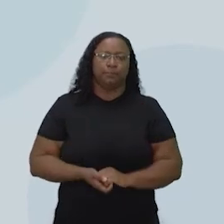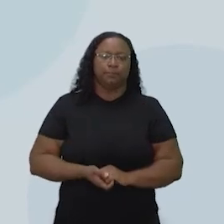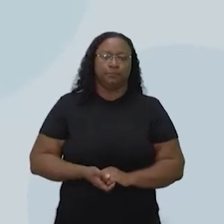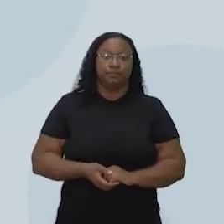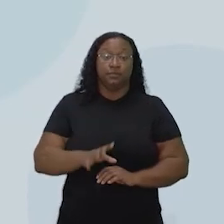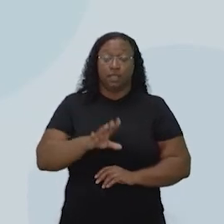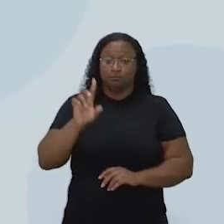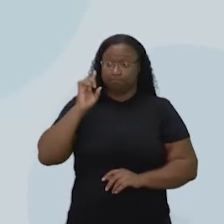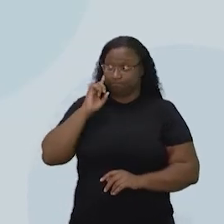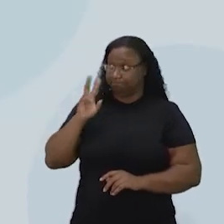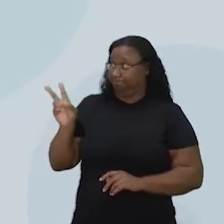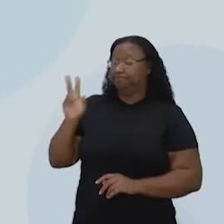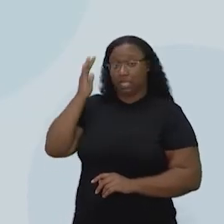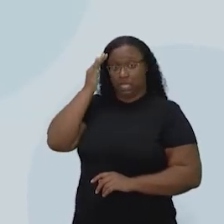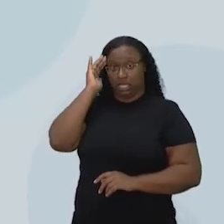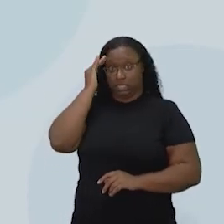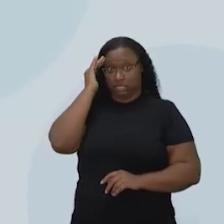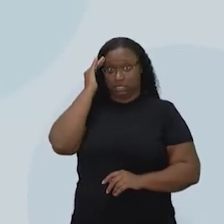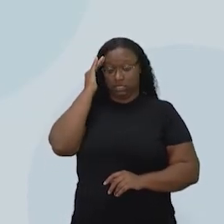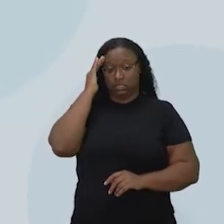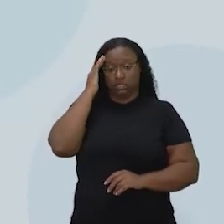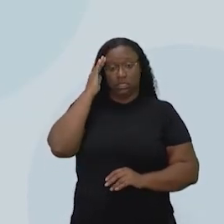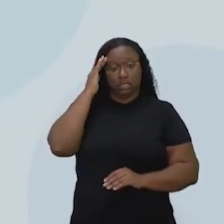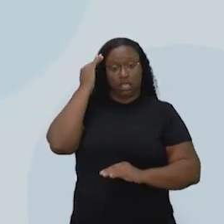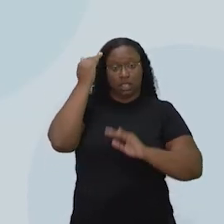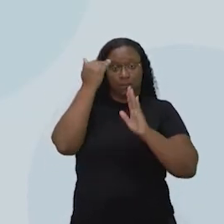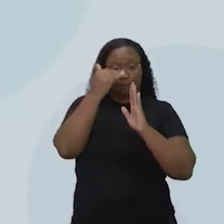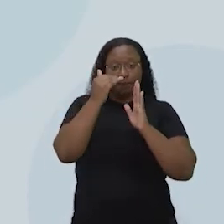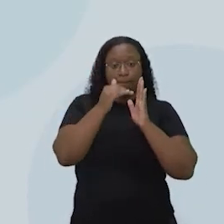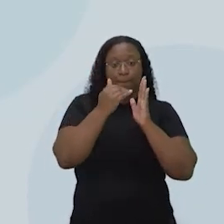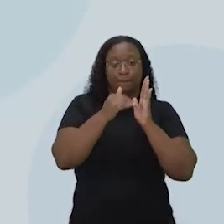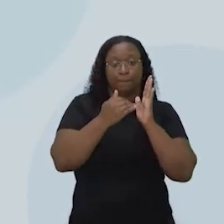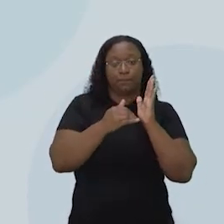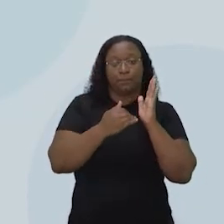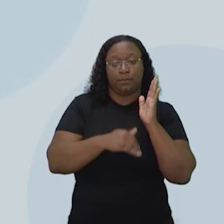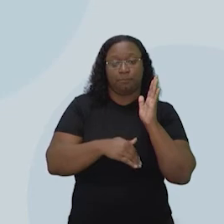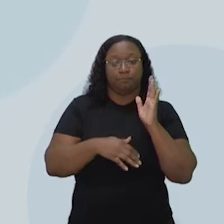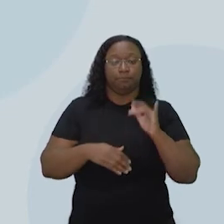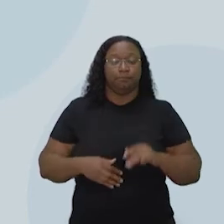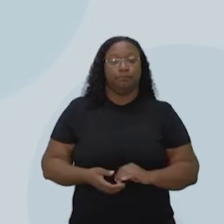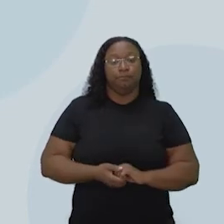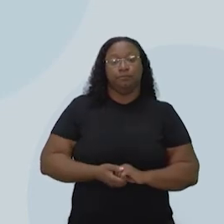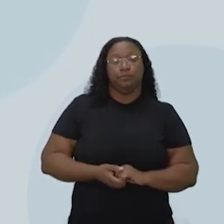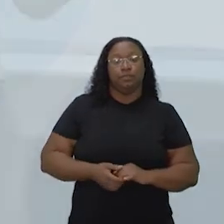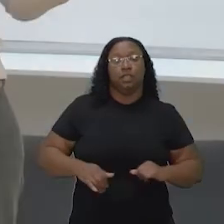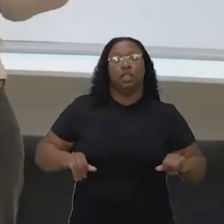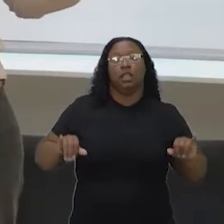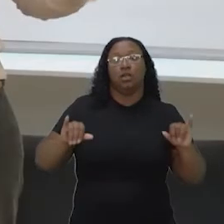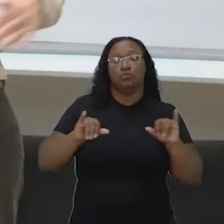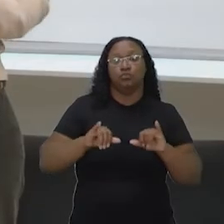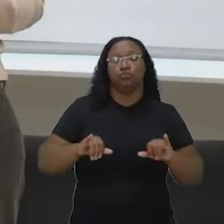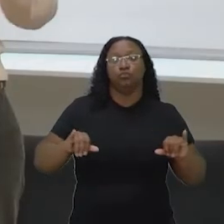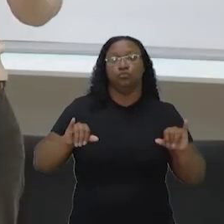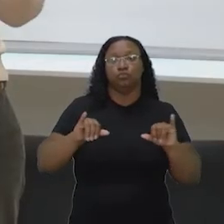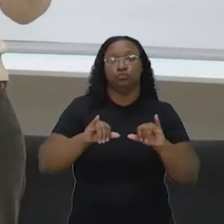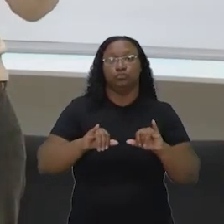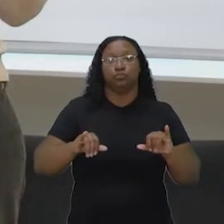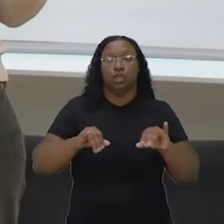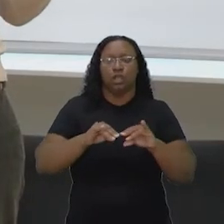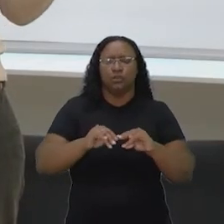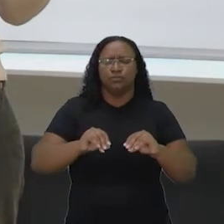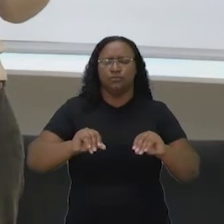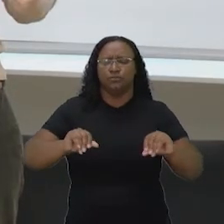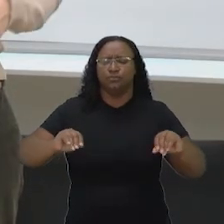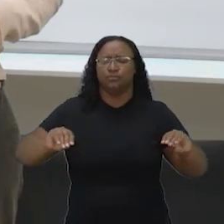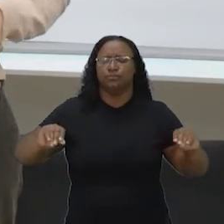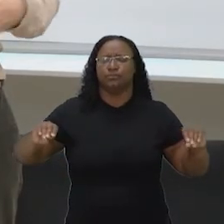só para entender, né, que esses processos de cogeração nada mais é do que uma biorefinaria, onde que é uma